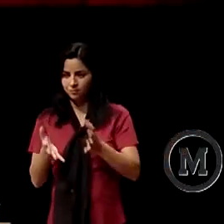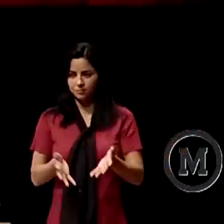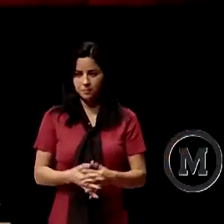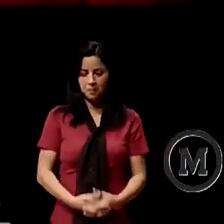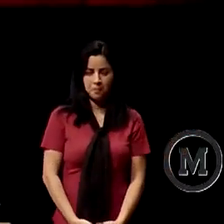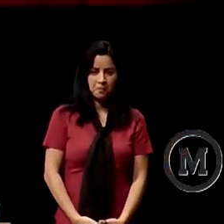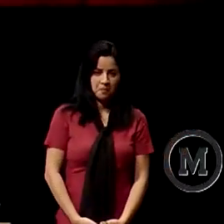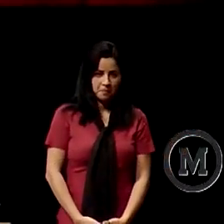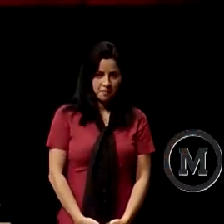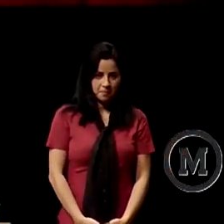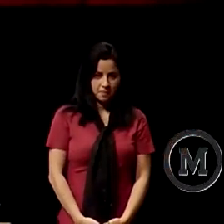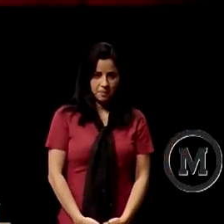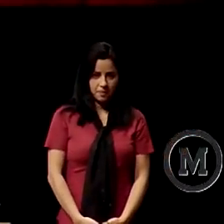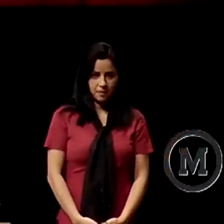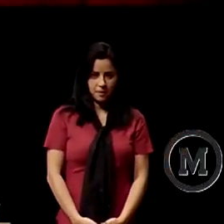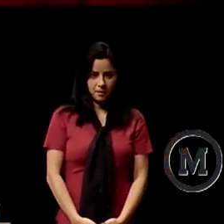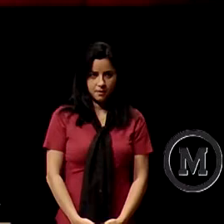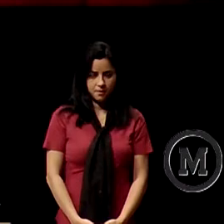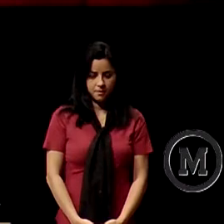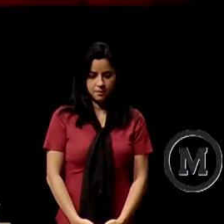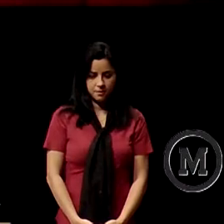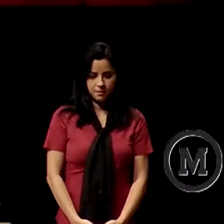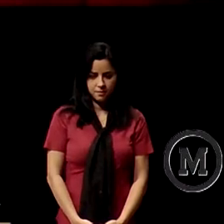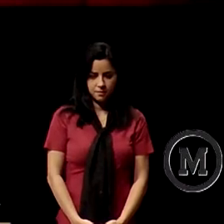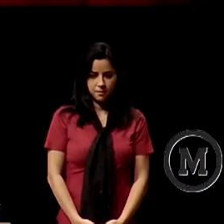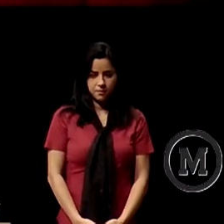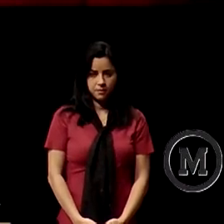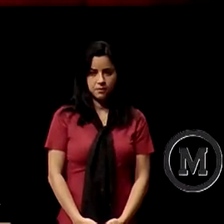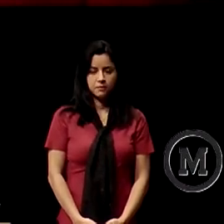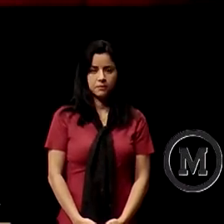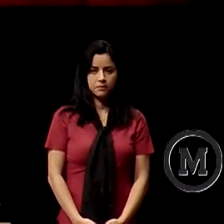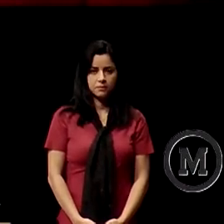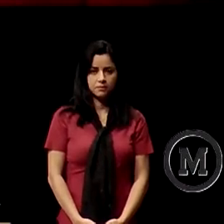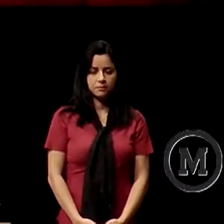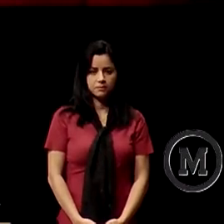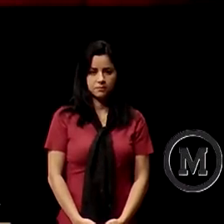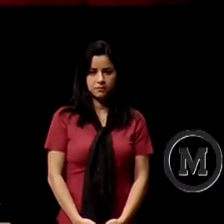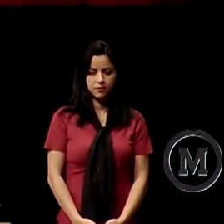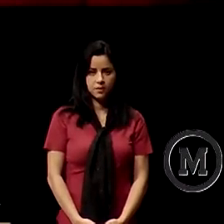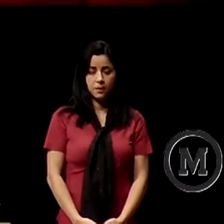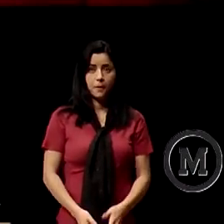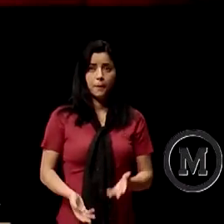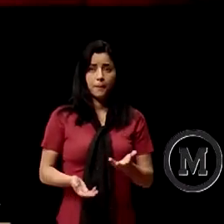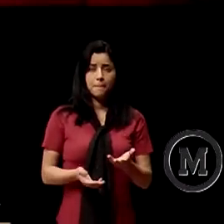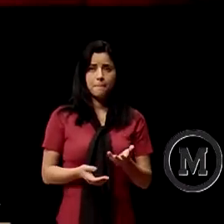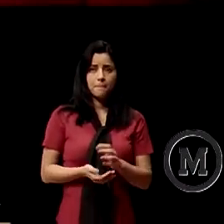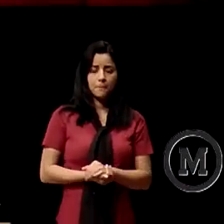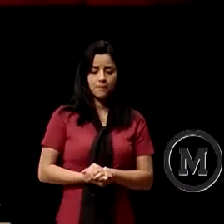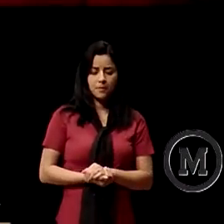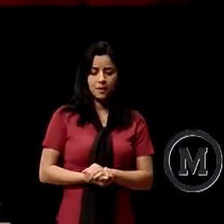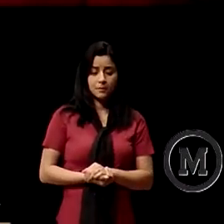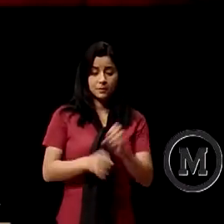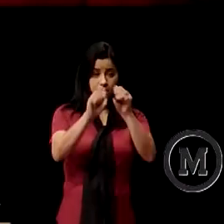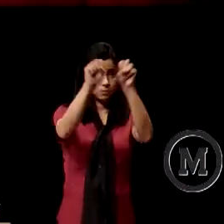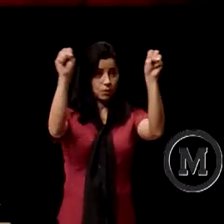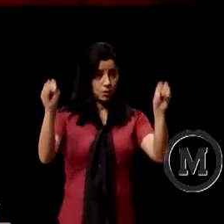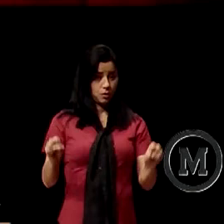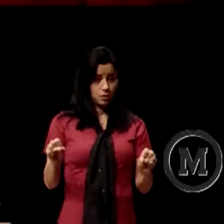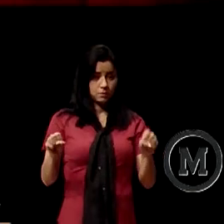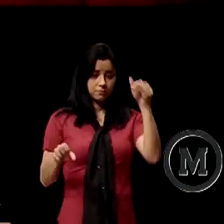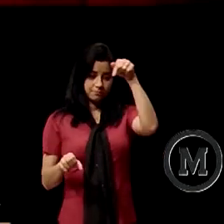Within this system, the subsystems resonate with each other. Dentro deste sistema,